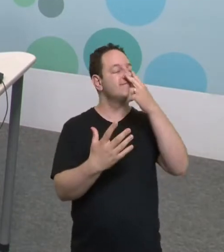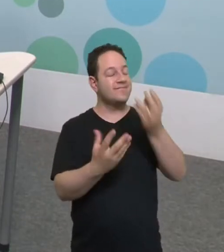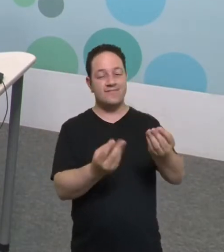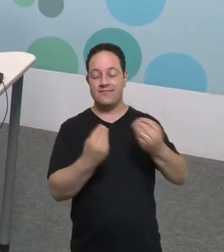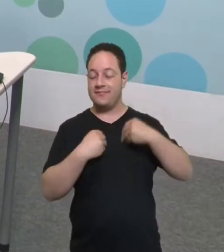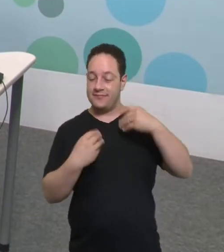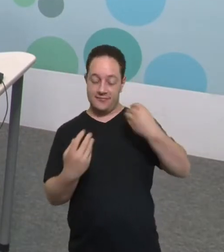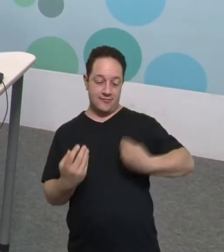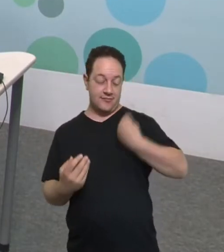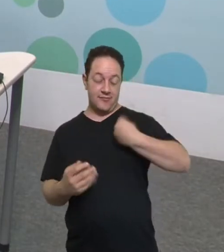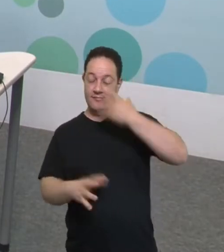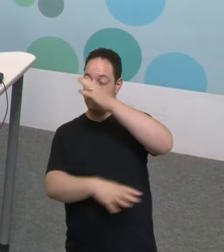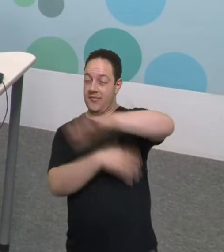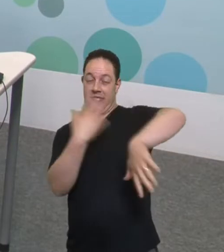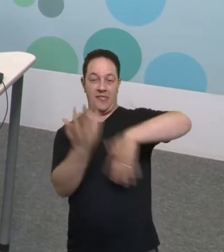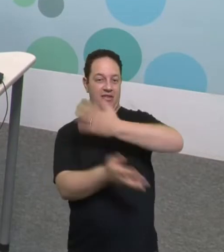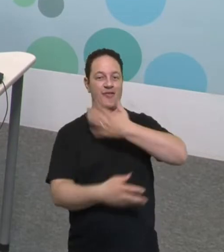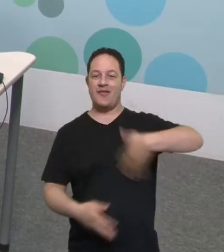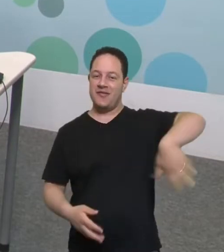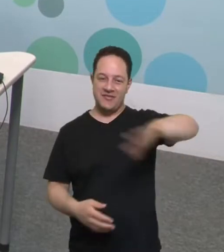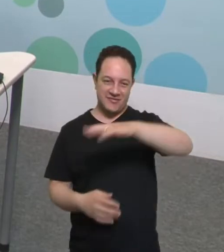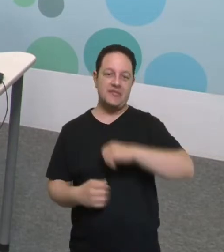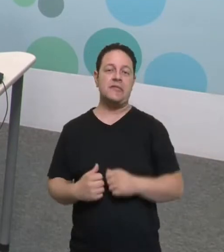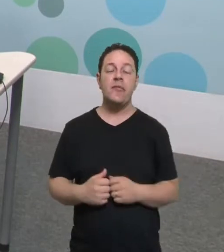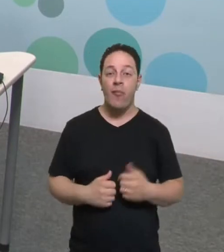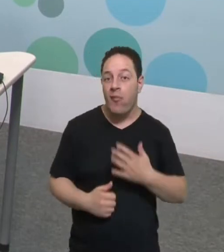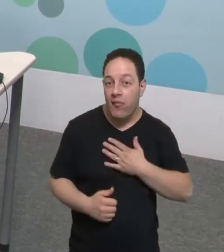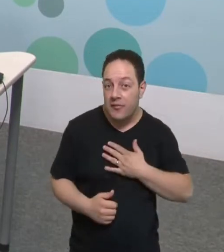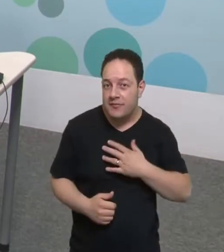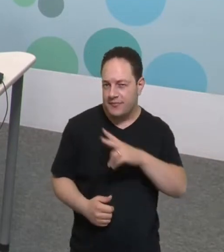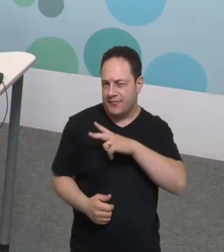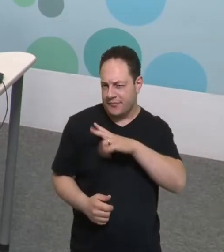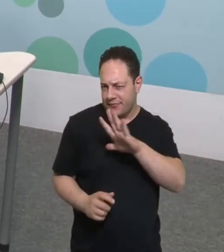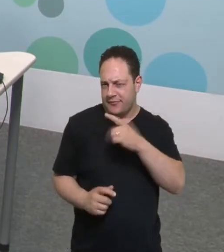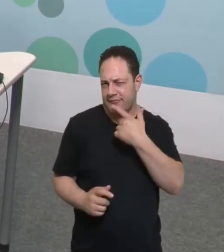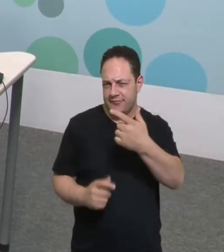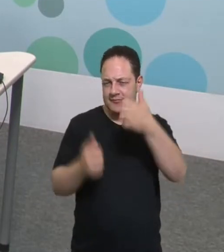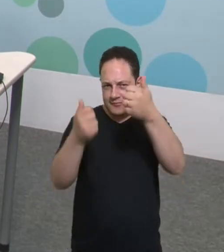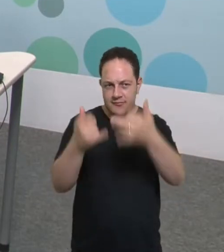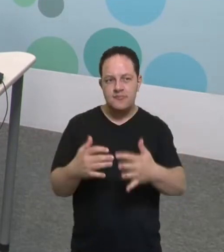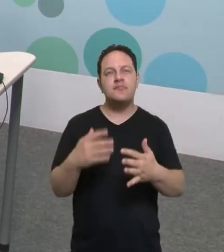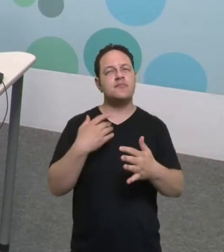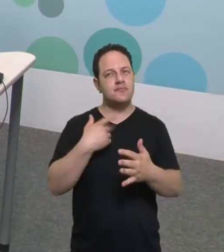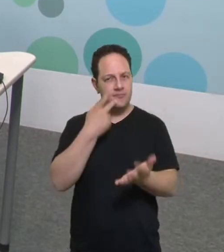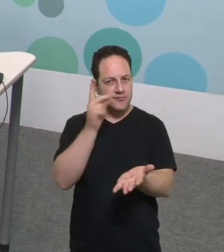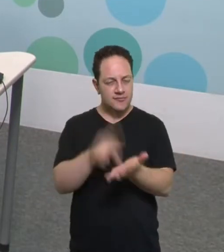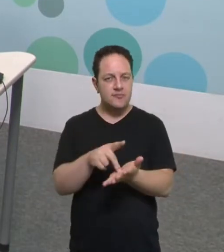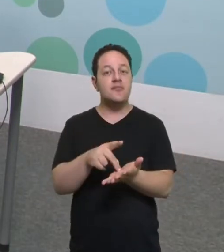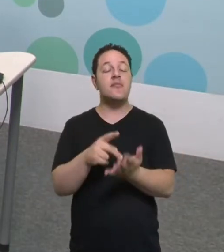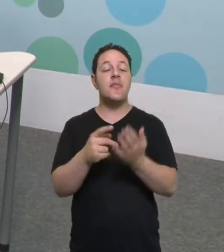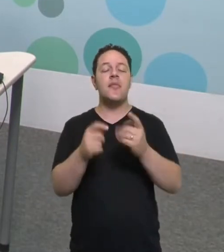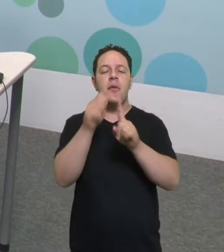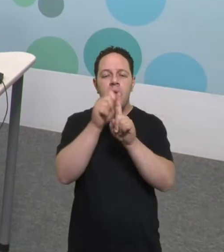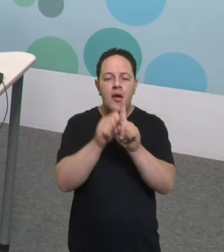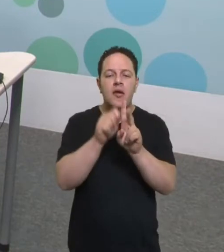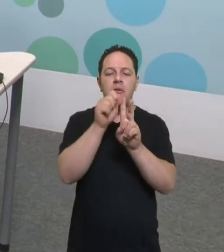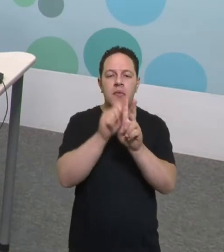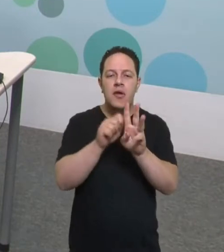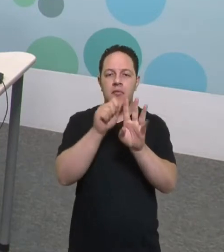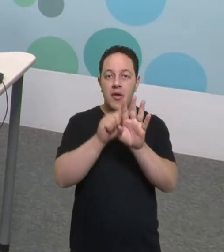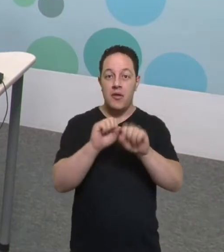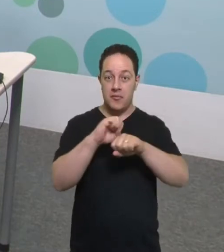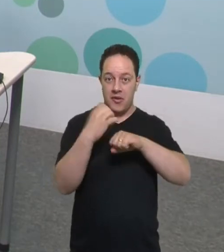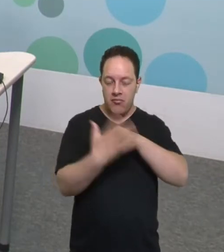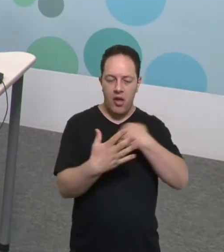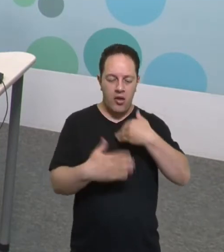bagunçou a vida de todo mundo eu eu particularmente confesso que nos primeiros meses da pandemia até eu consegui me